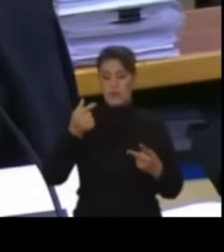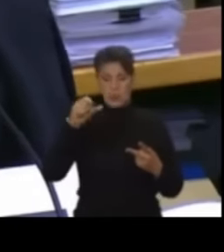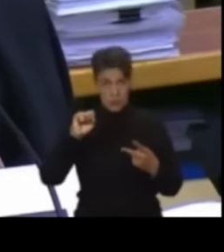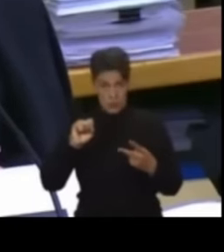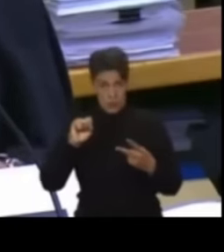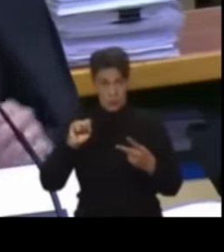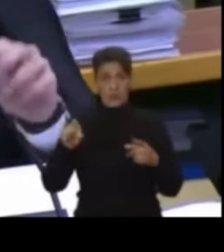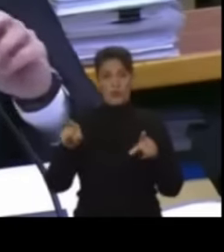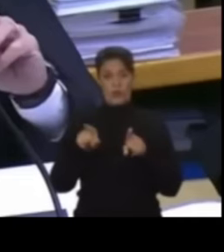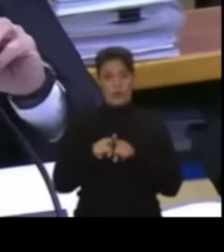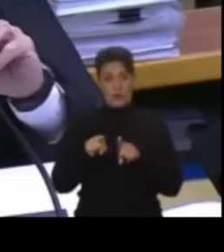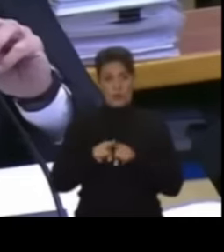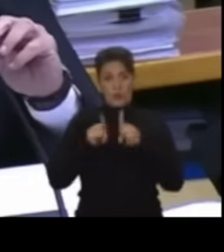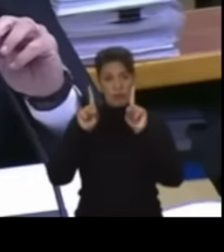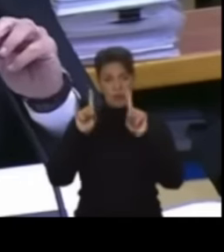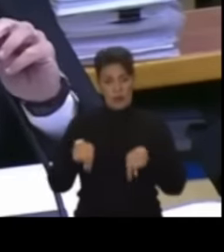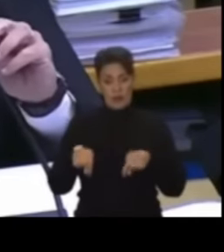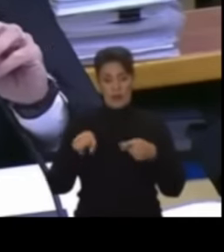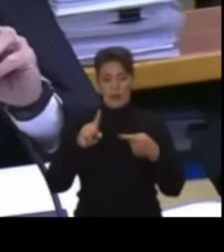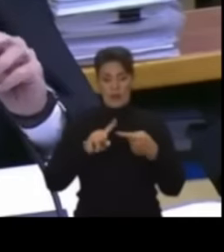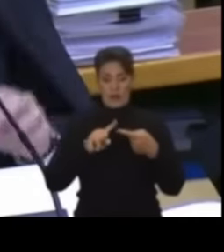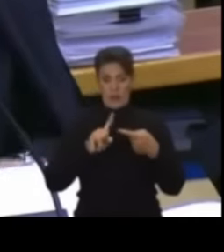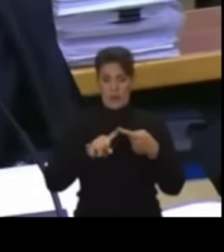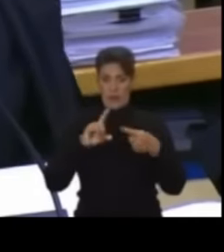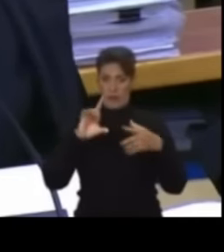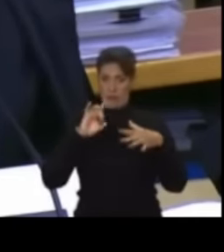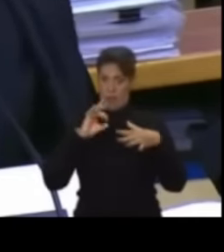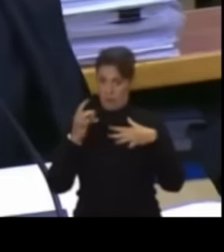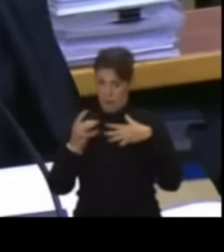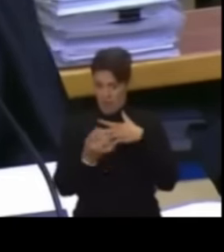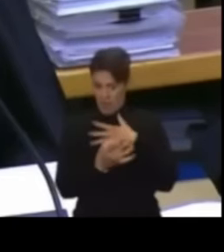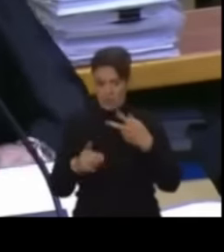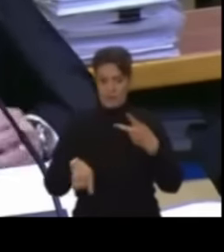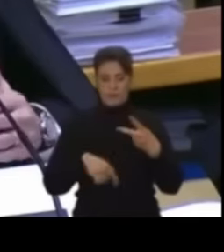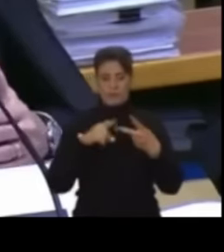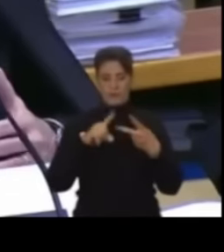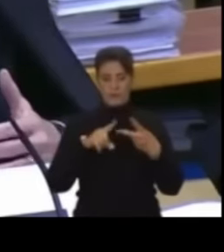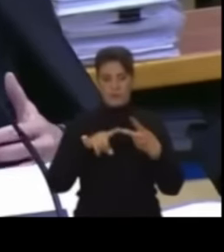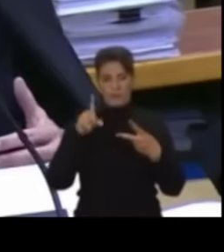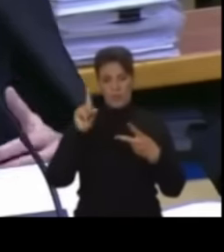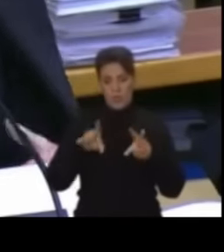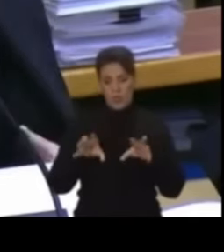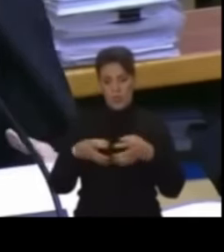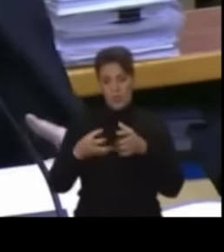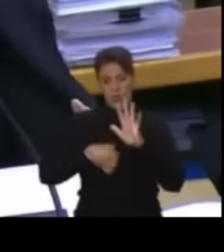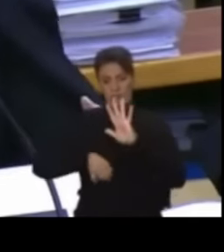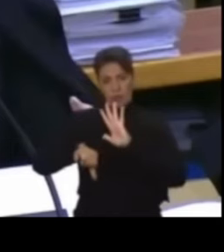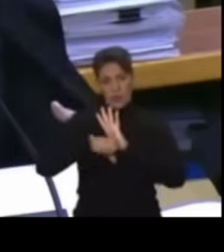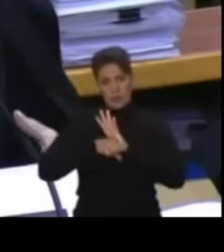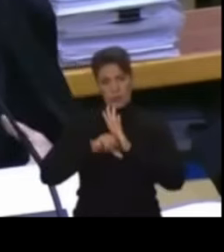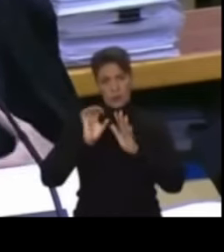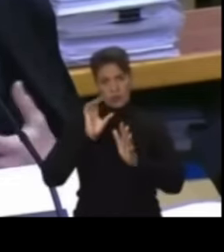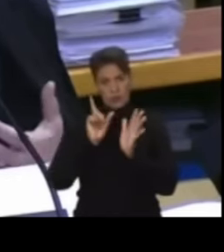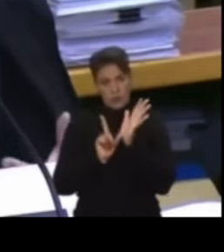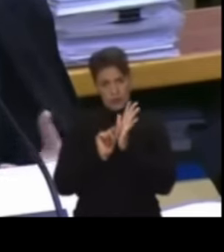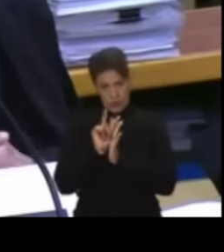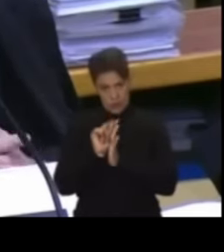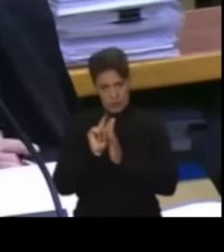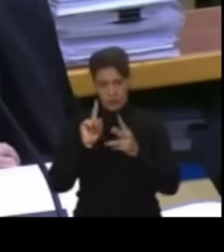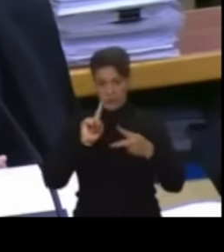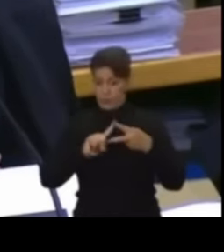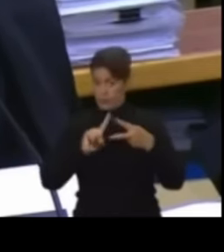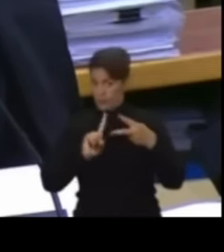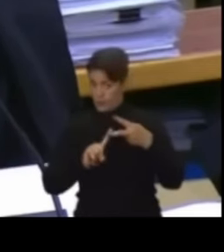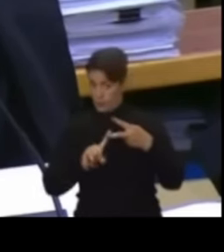denominado pela mídia mentiroso, como inquérito nojento, das milícias digitais. Esses inquéritos apuravam, como